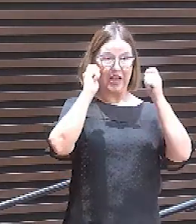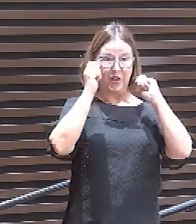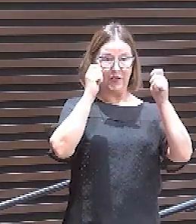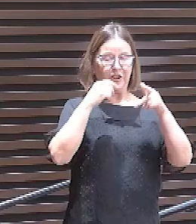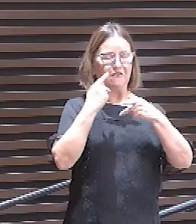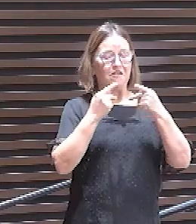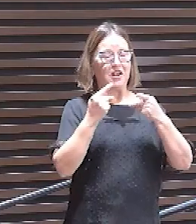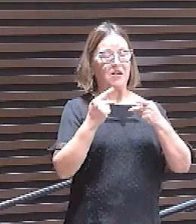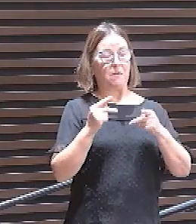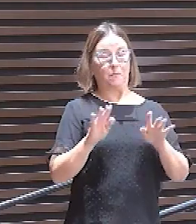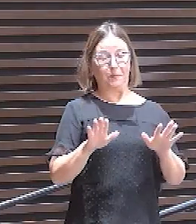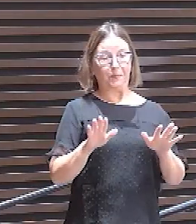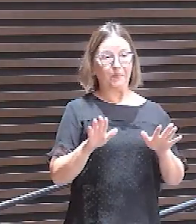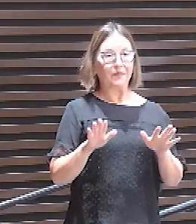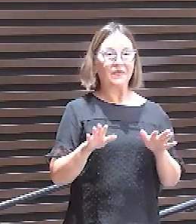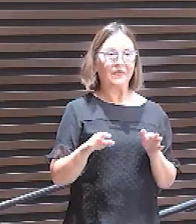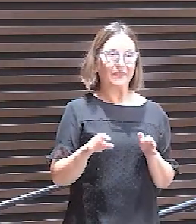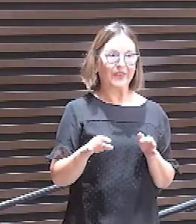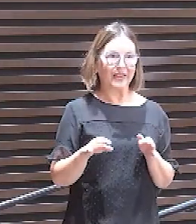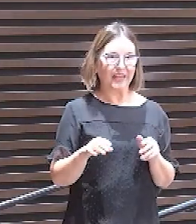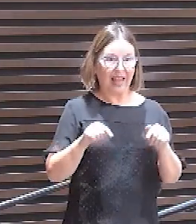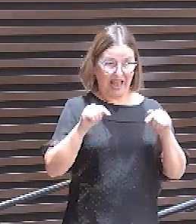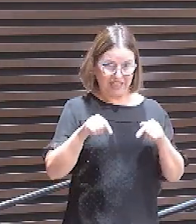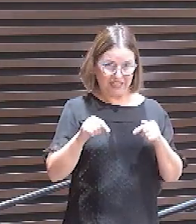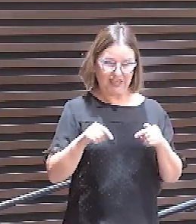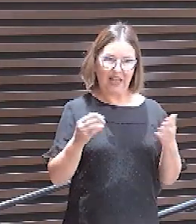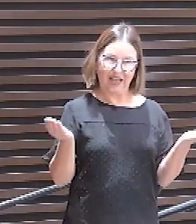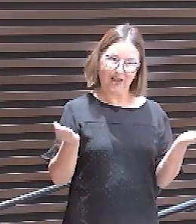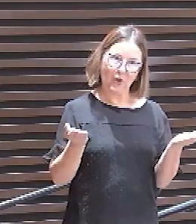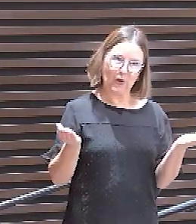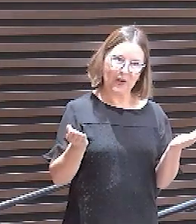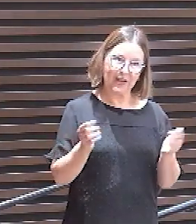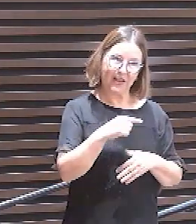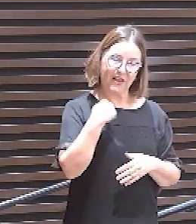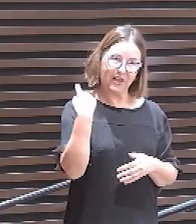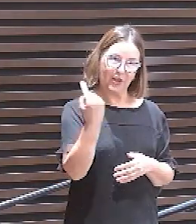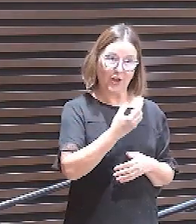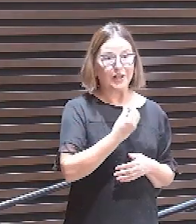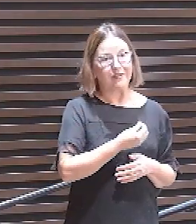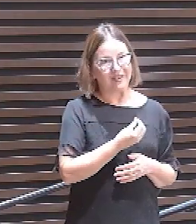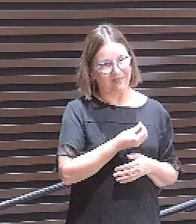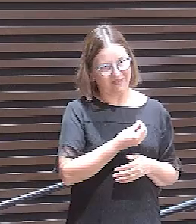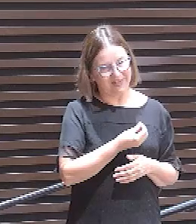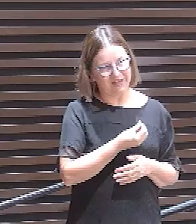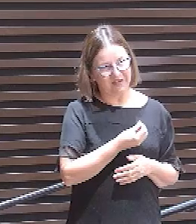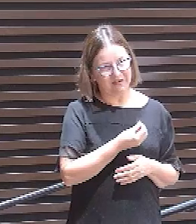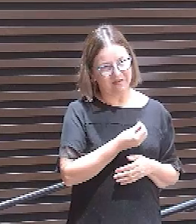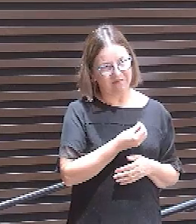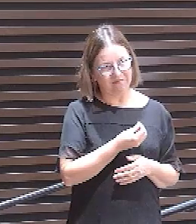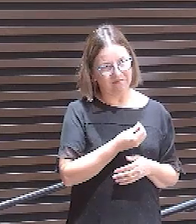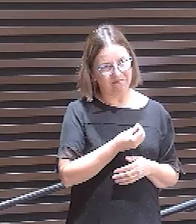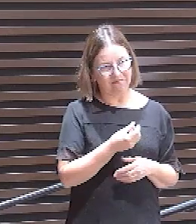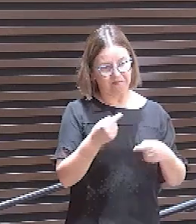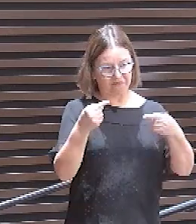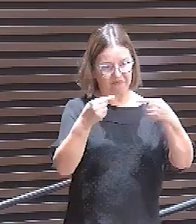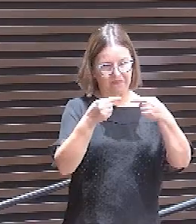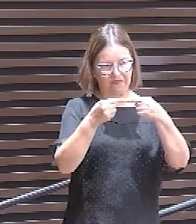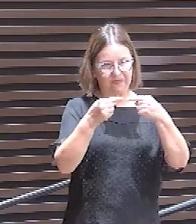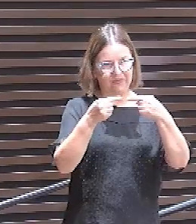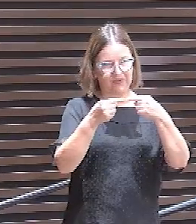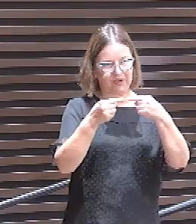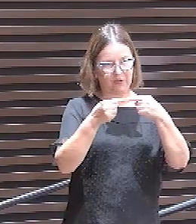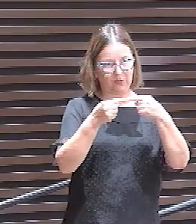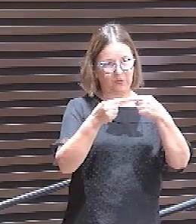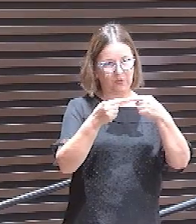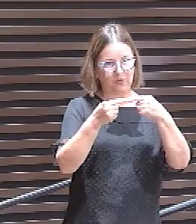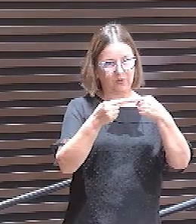para eles: olha, aqui agora nós vamos viver de acordo